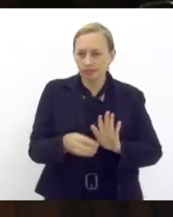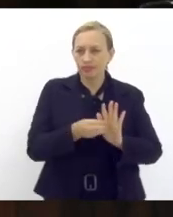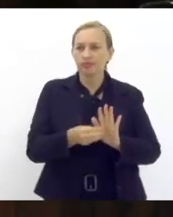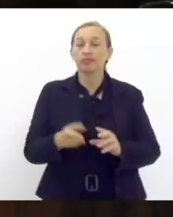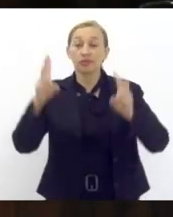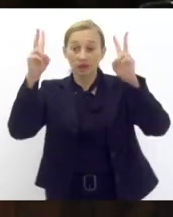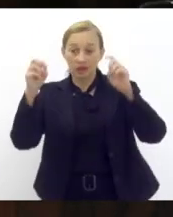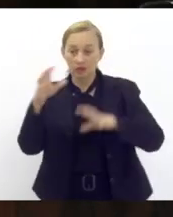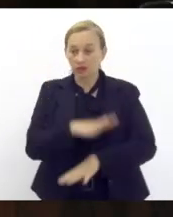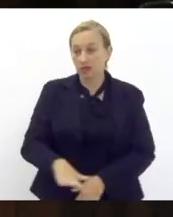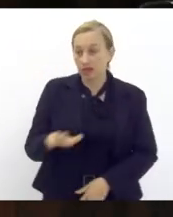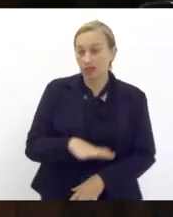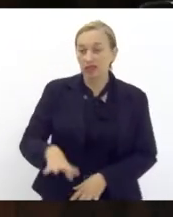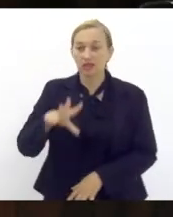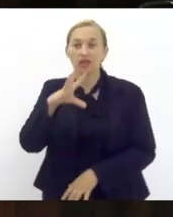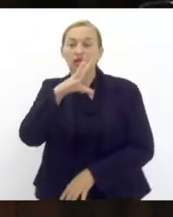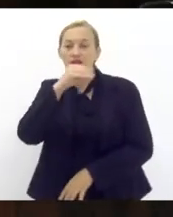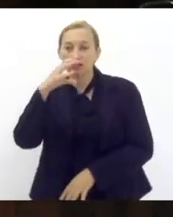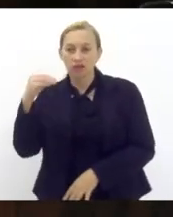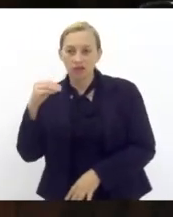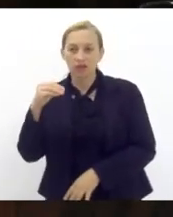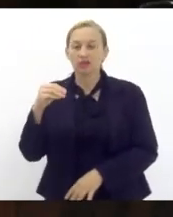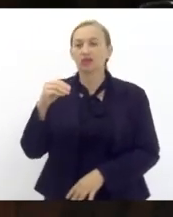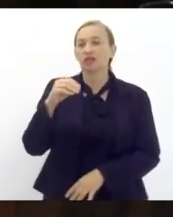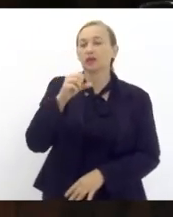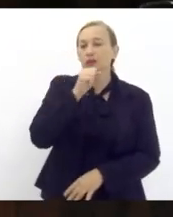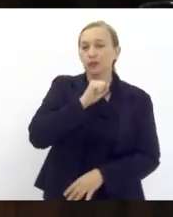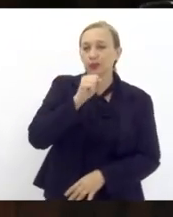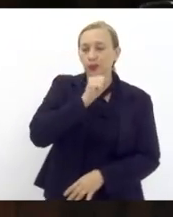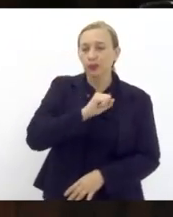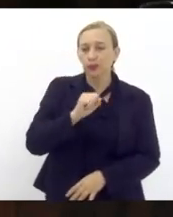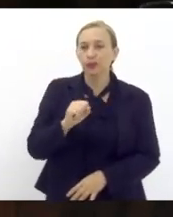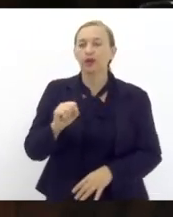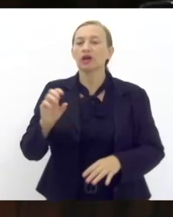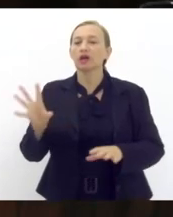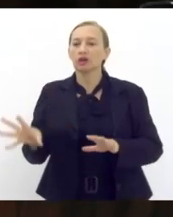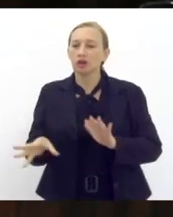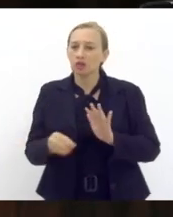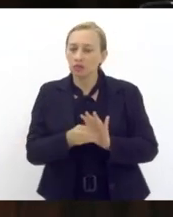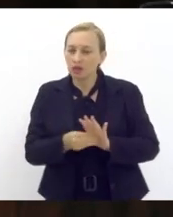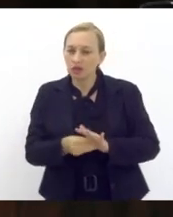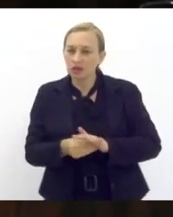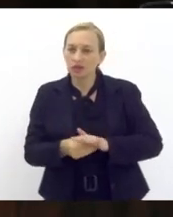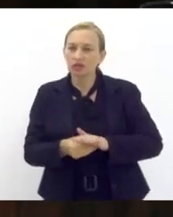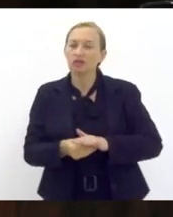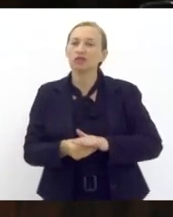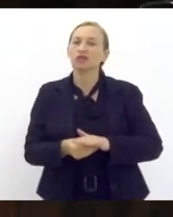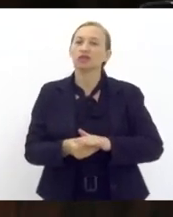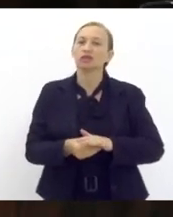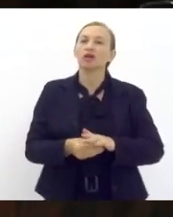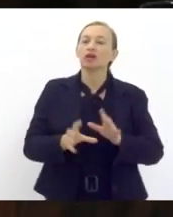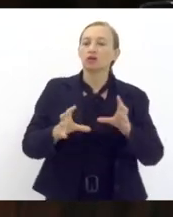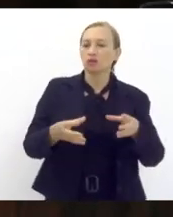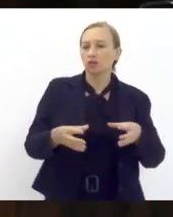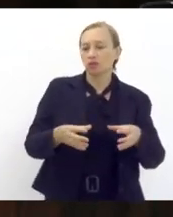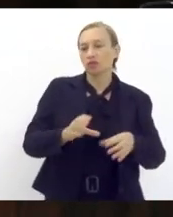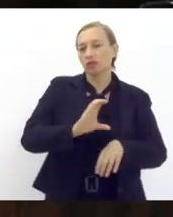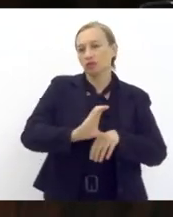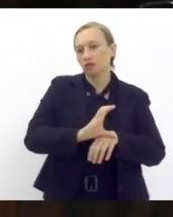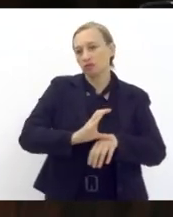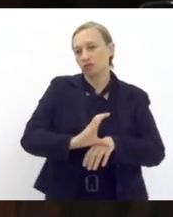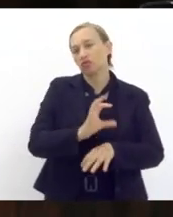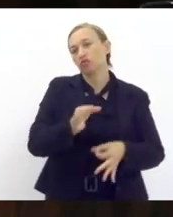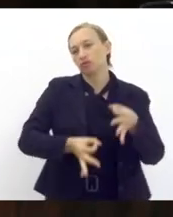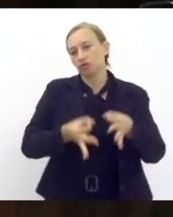da criança e do adolescente e do idoso, favorável. Com emenda e com emendas da Comissão de Constituição e